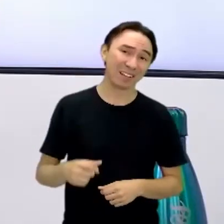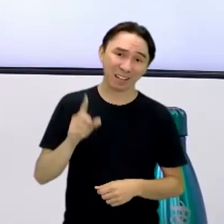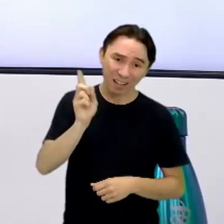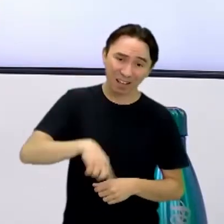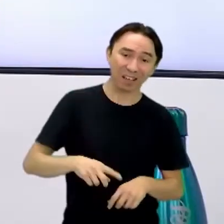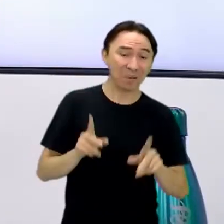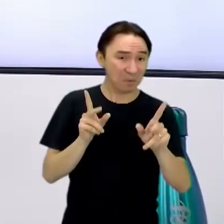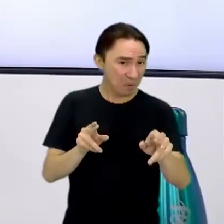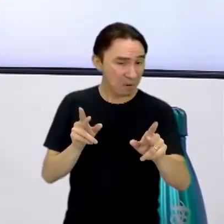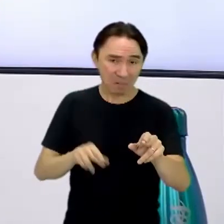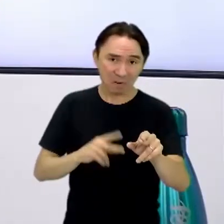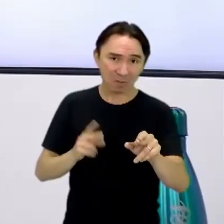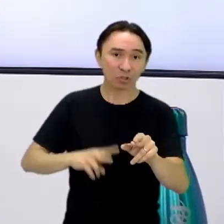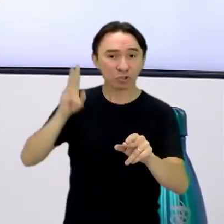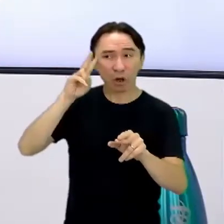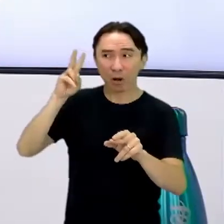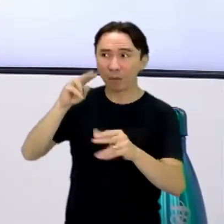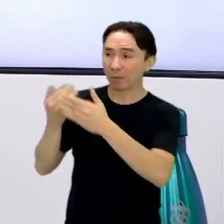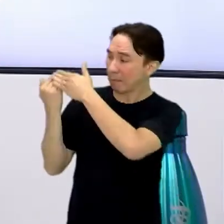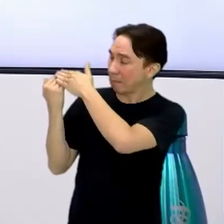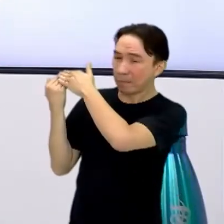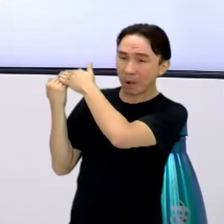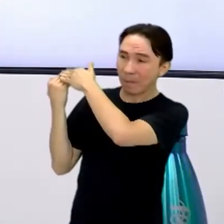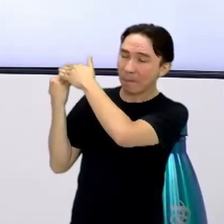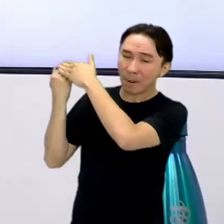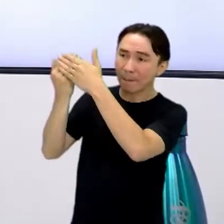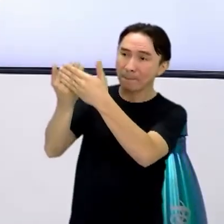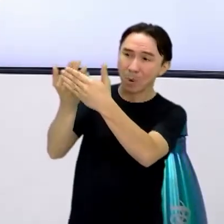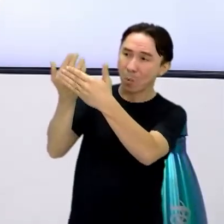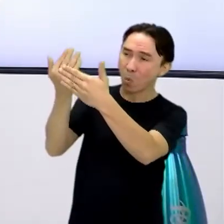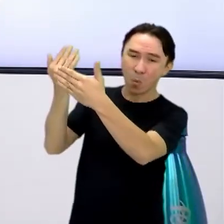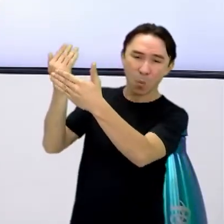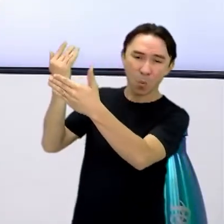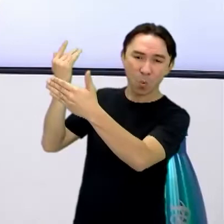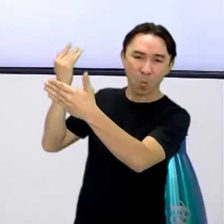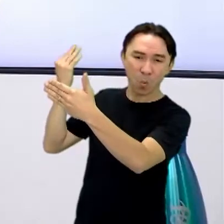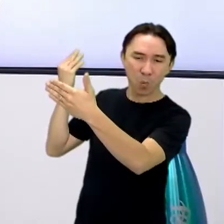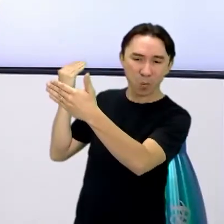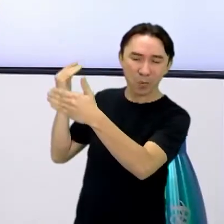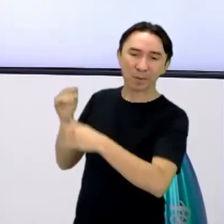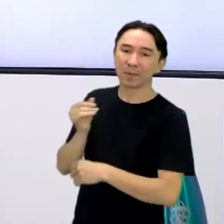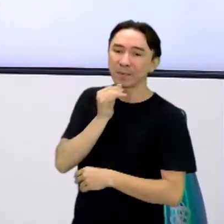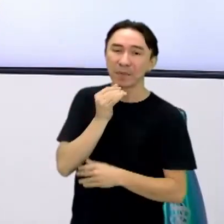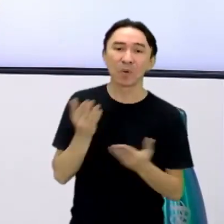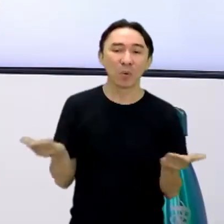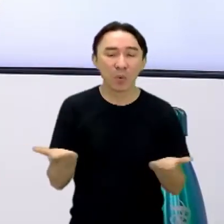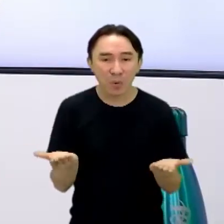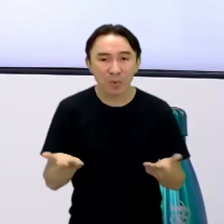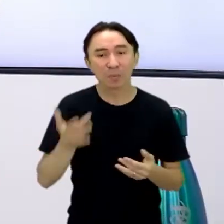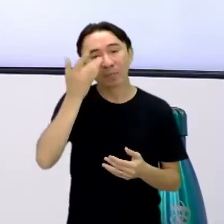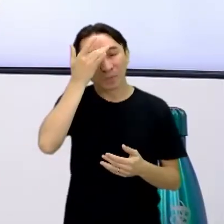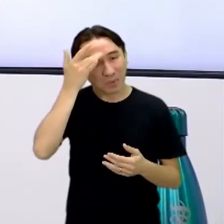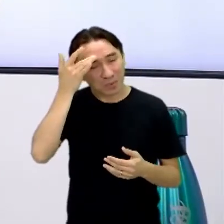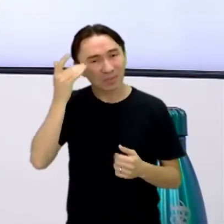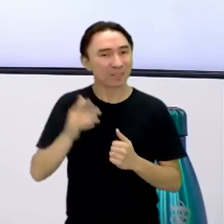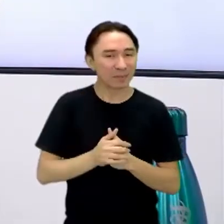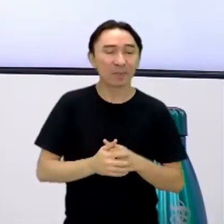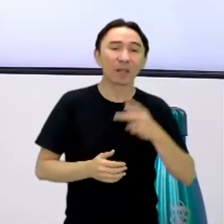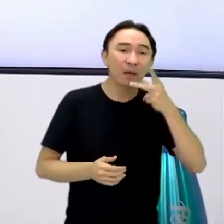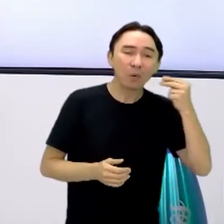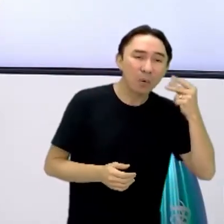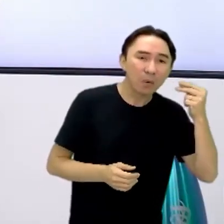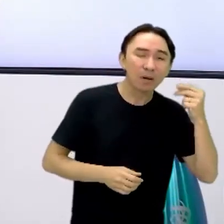histórica também. Será que, mesmo hoje, aí, as pessoas adotando mais cachorros do que gatos, será que pelo menos esse